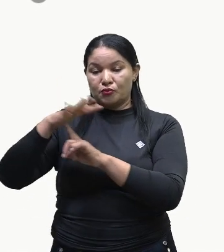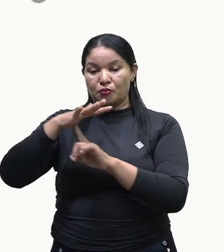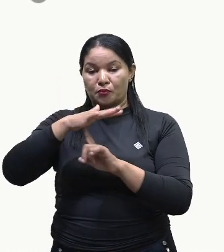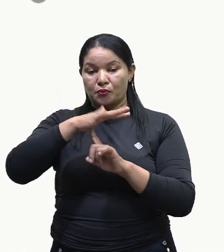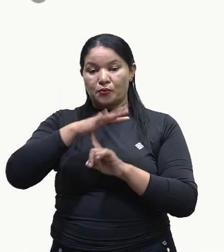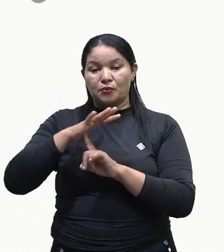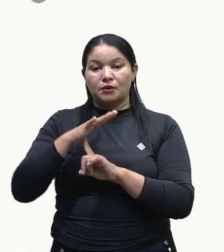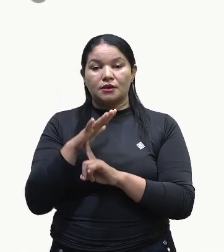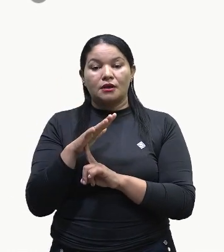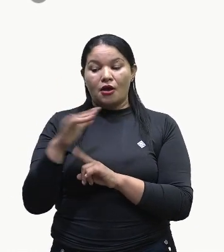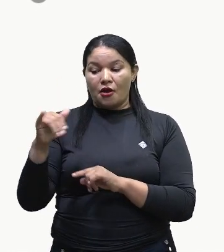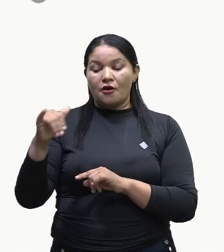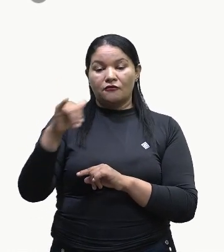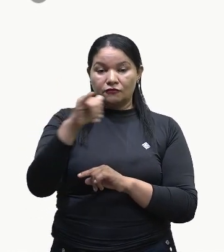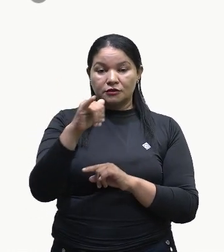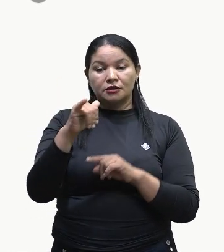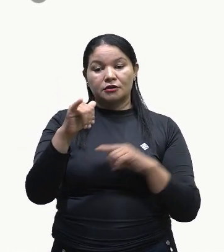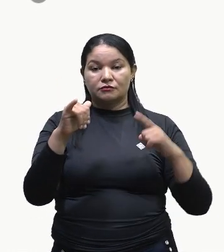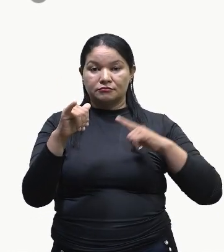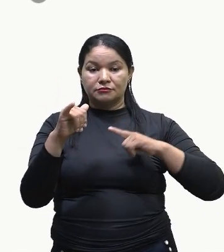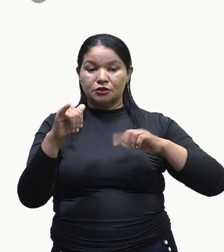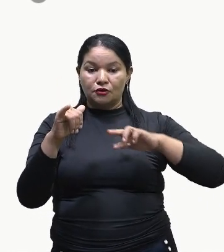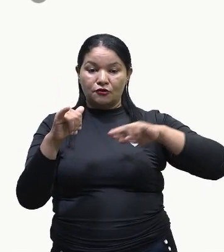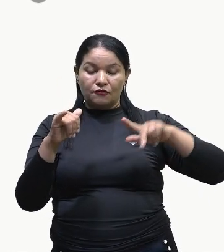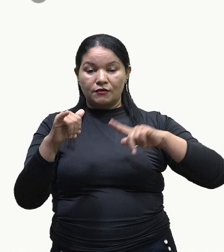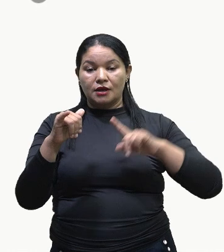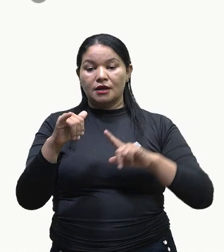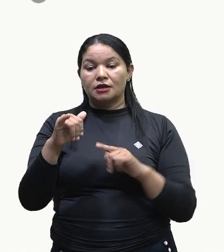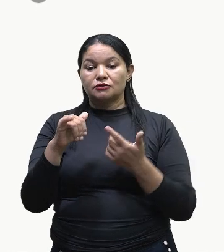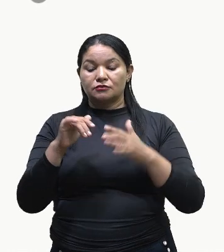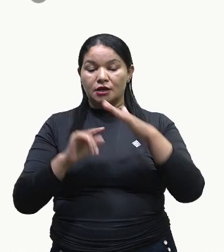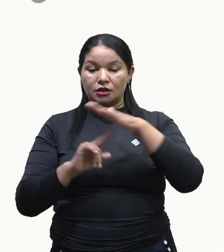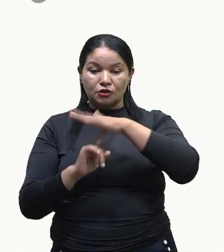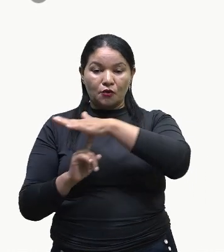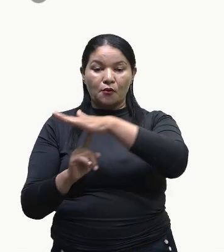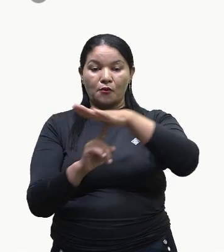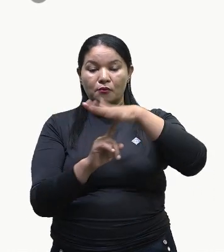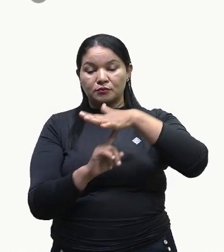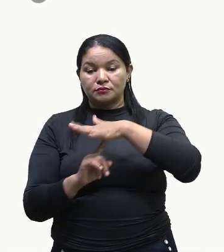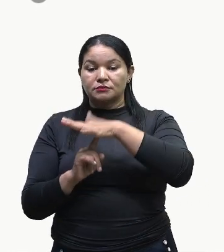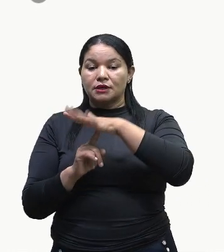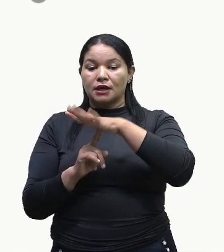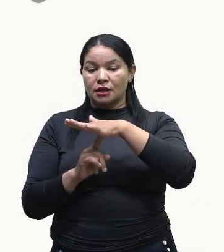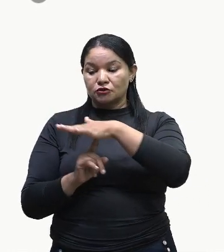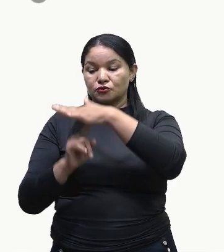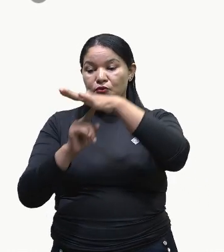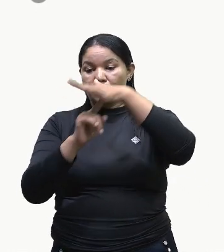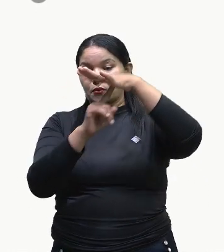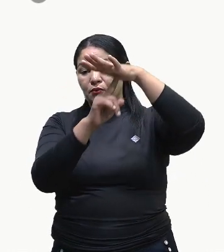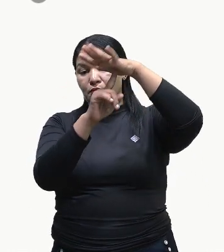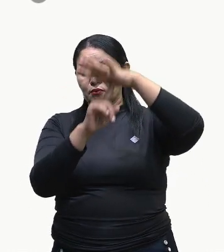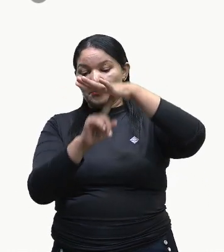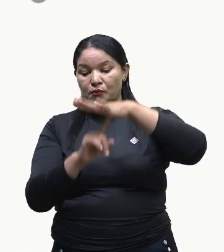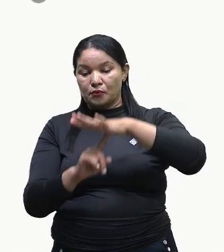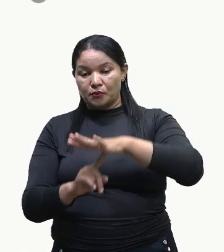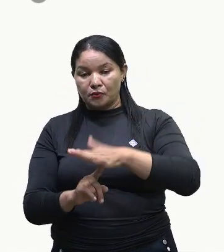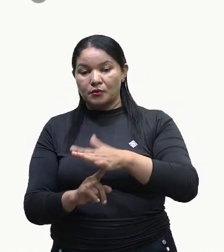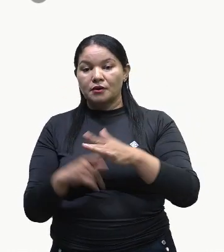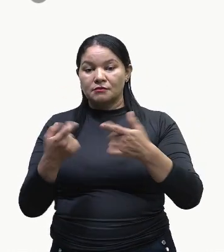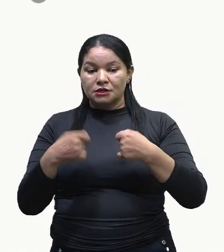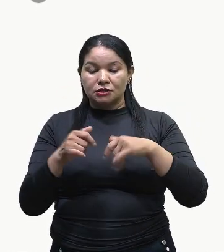avião, né, também possui, ele sobe e ele baixa de forma vertical. Então, o avião ele precisa de um